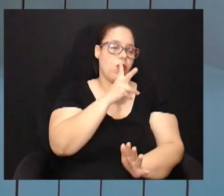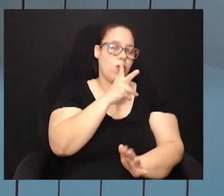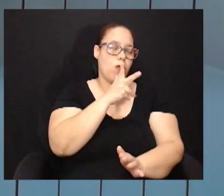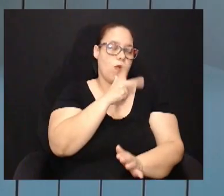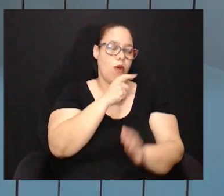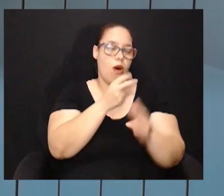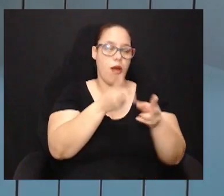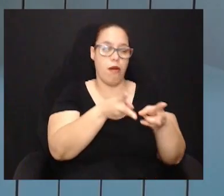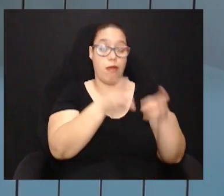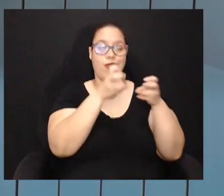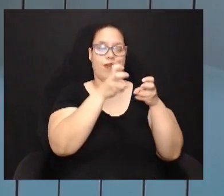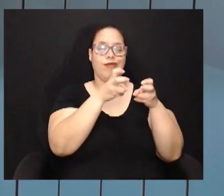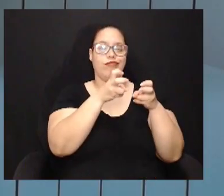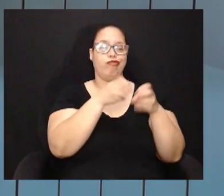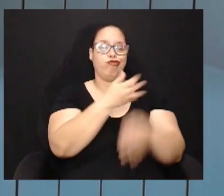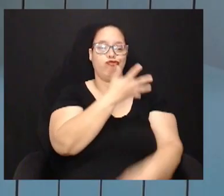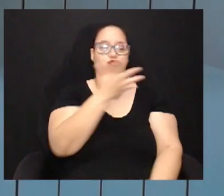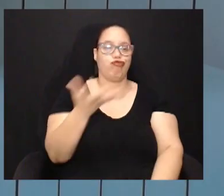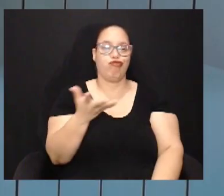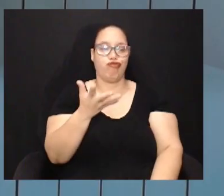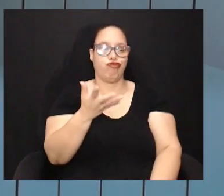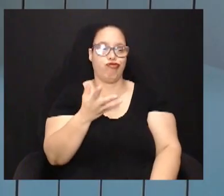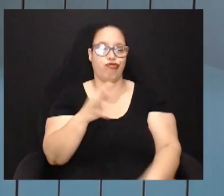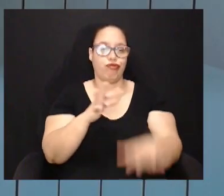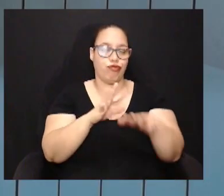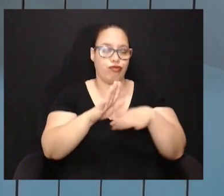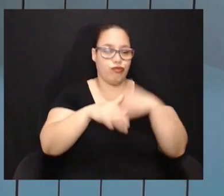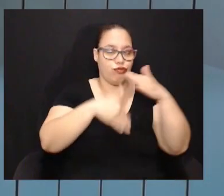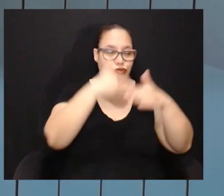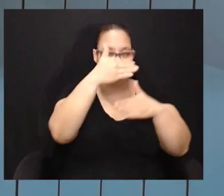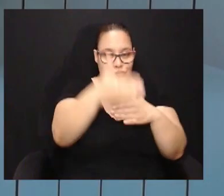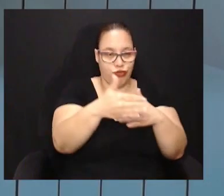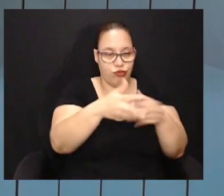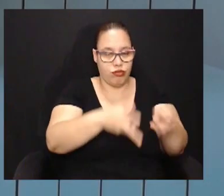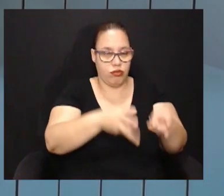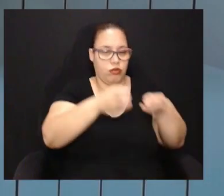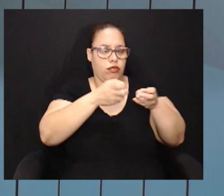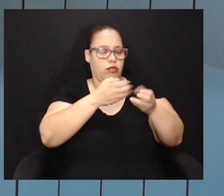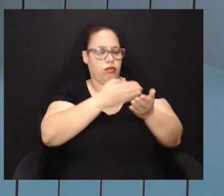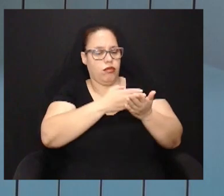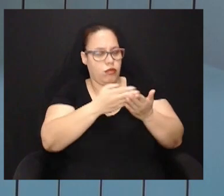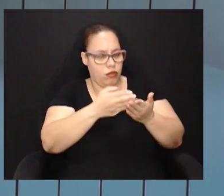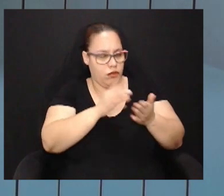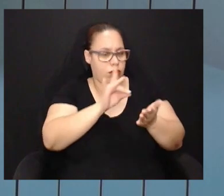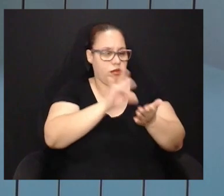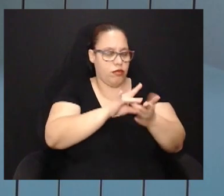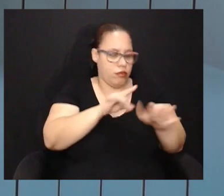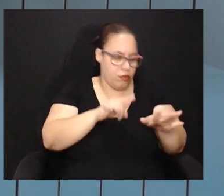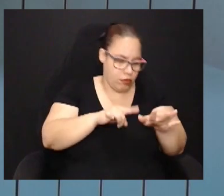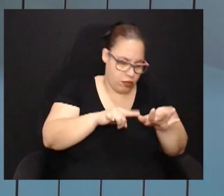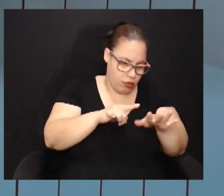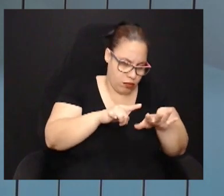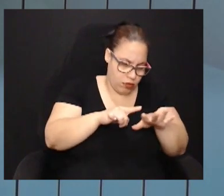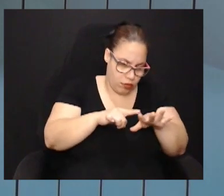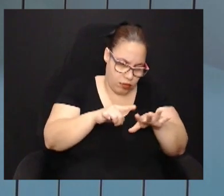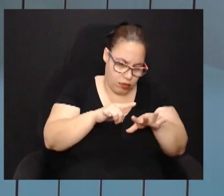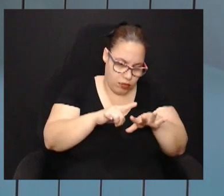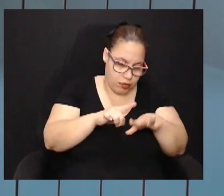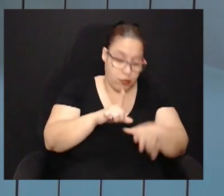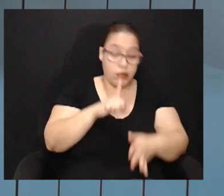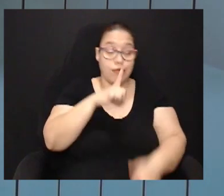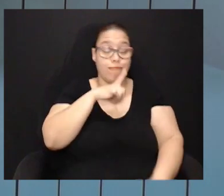a longo prazo, né? Quanto tempo seria esse a longo prazo para a pessoa começar a perceber de fato